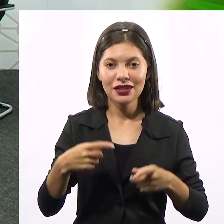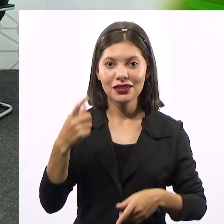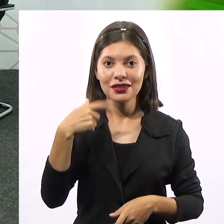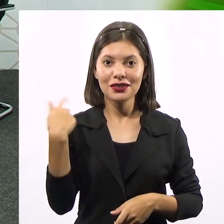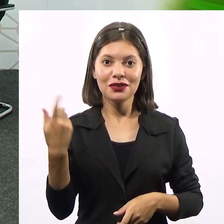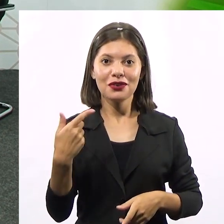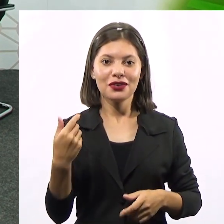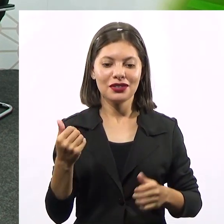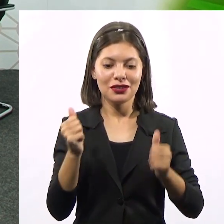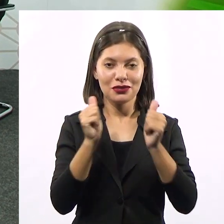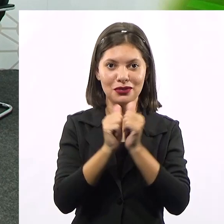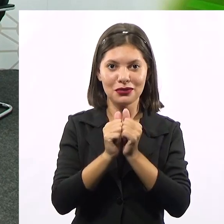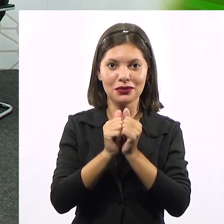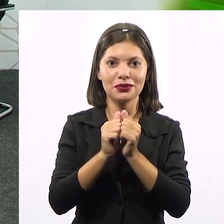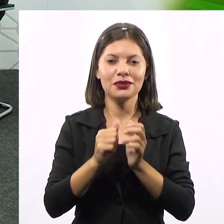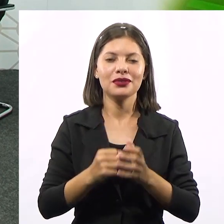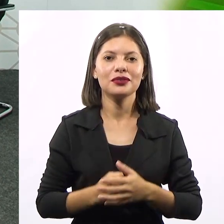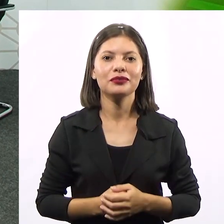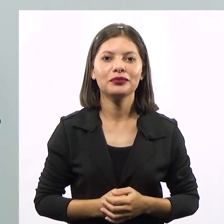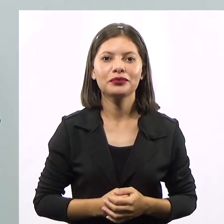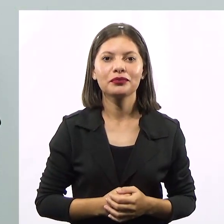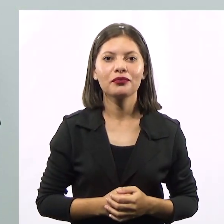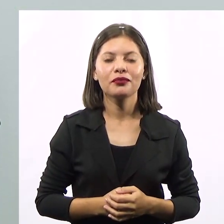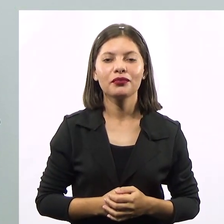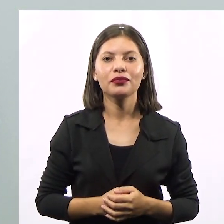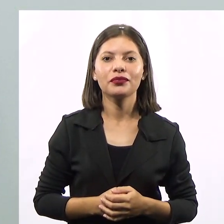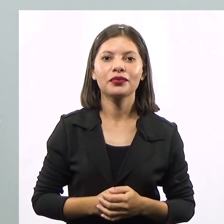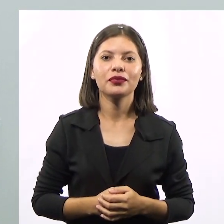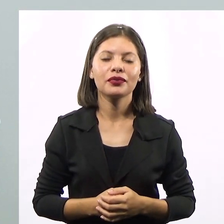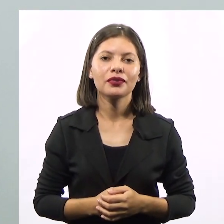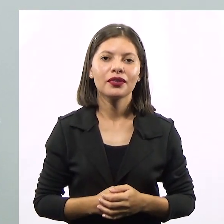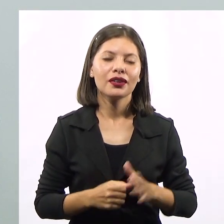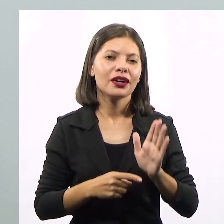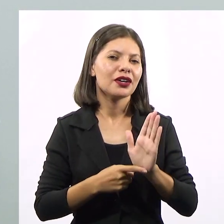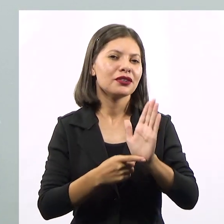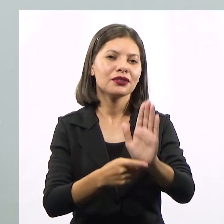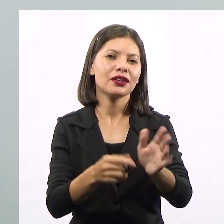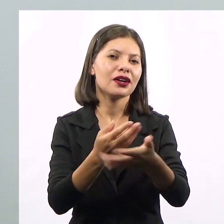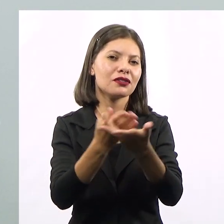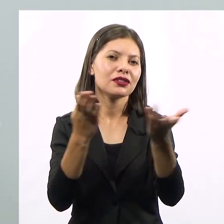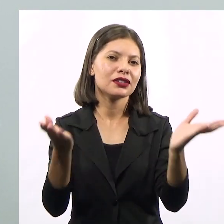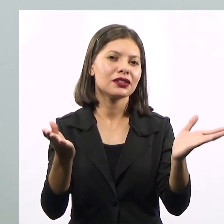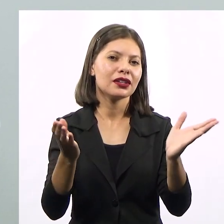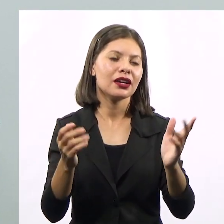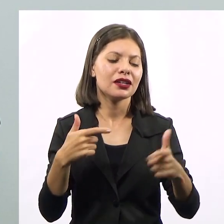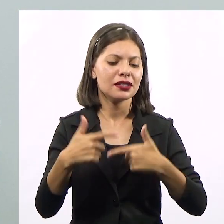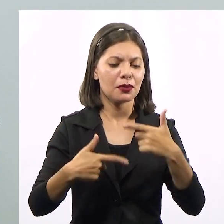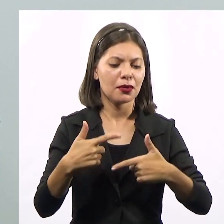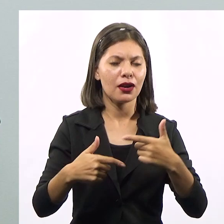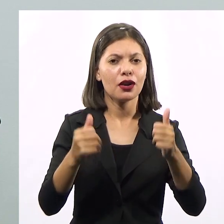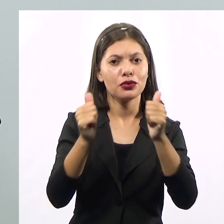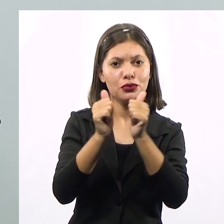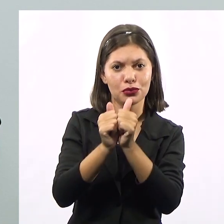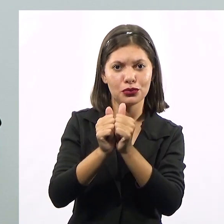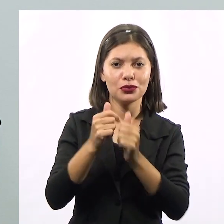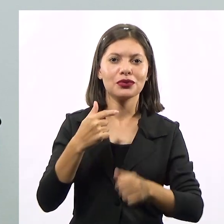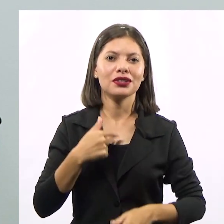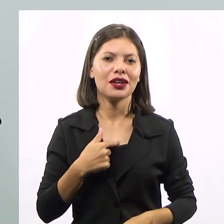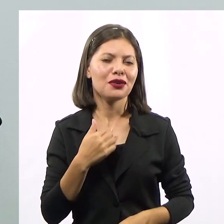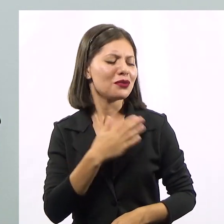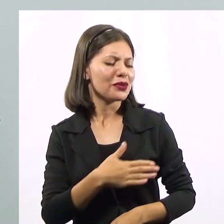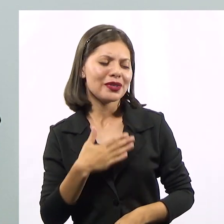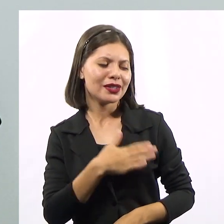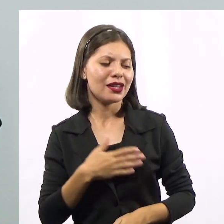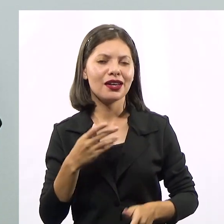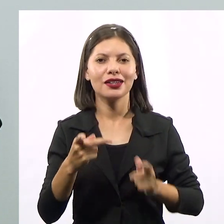né? Dizer que nós estamos juntos, como o professor Geraldo falou, a gente vai estar aqui para orientar vocês, para estarmos trabalhando juntos.